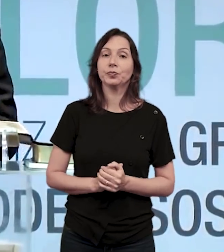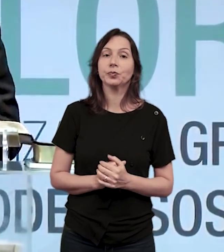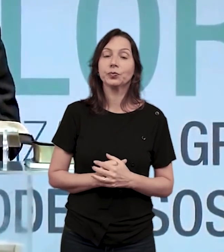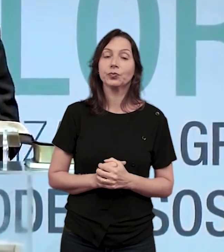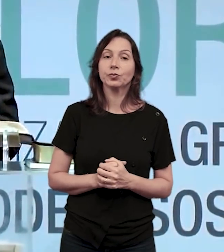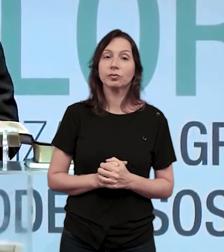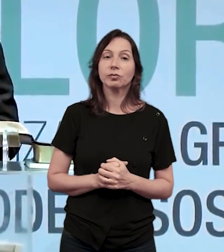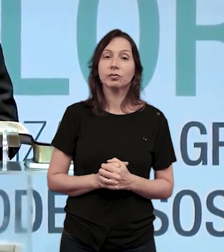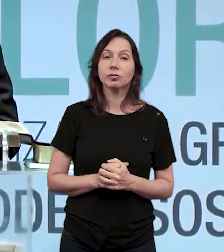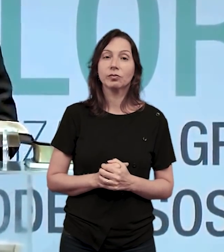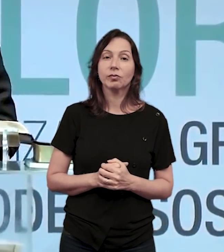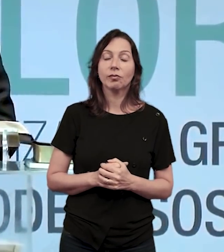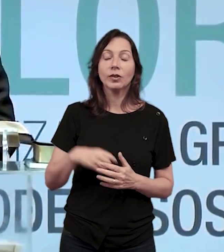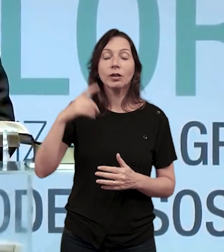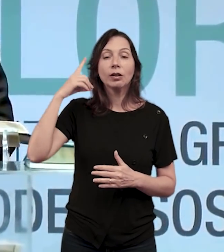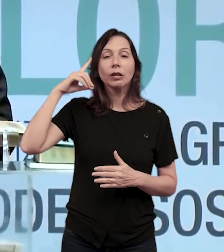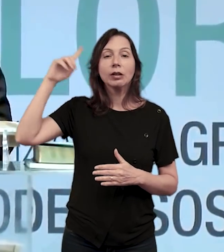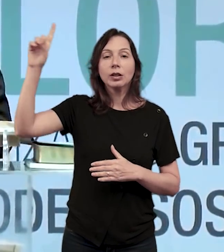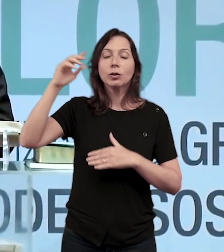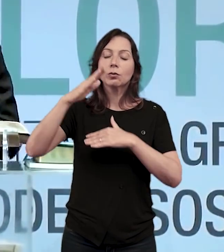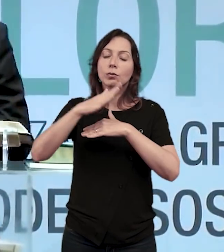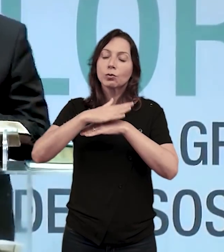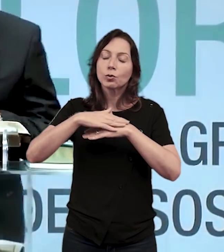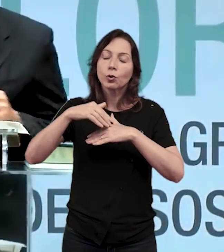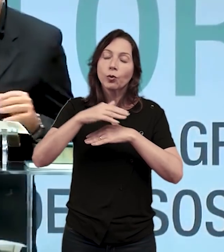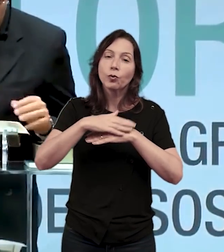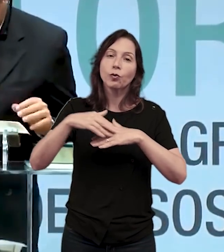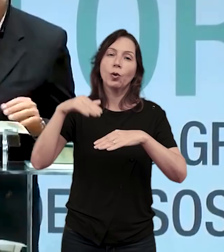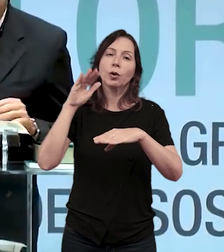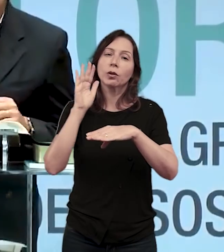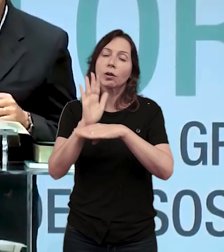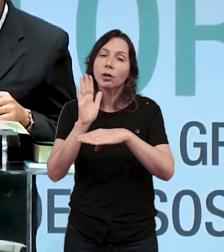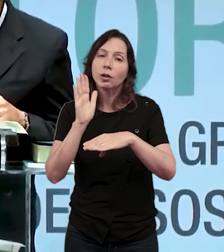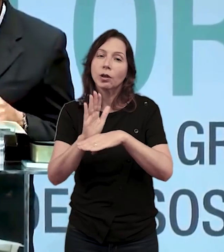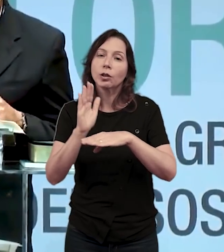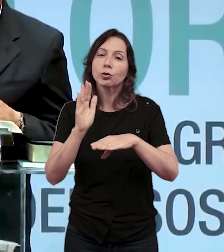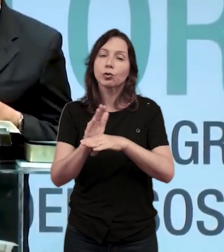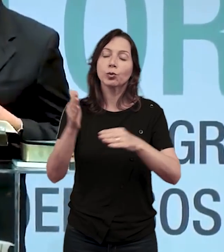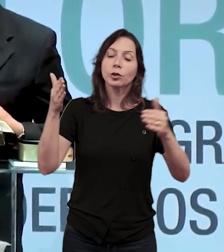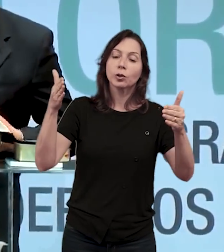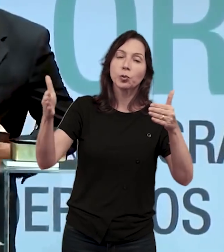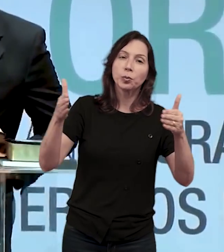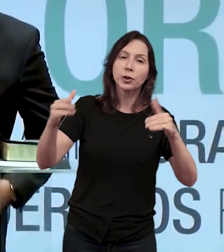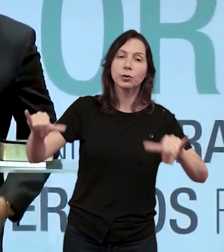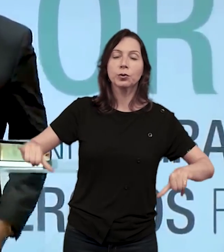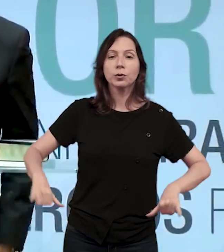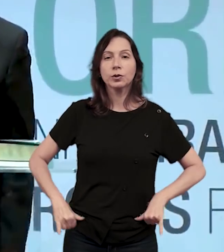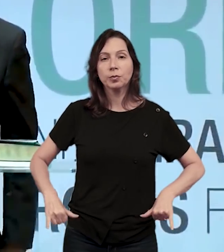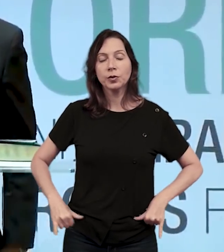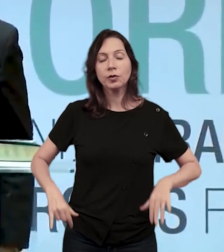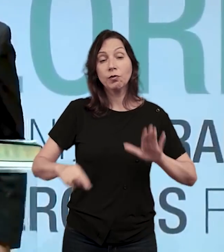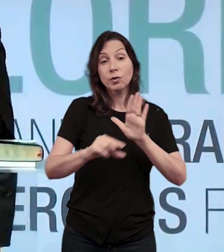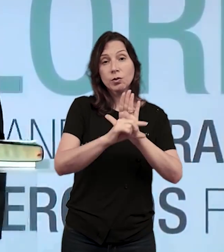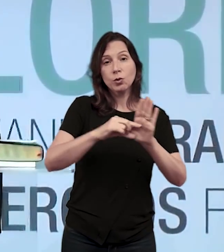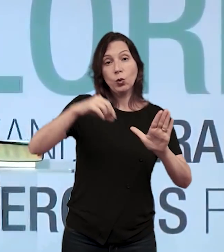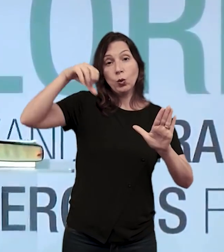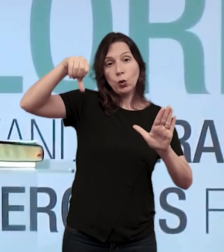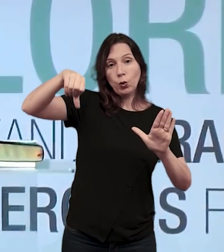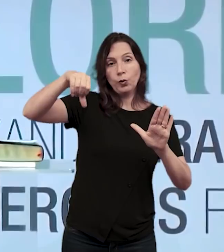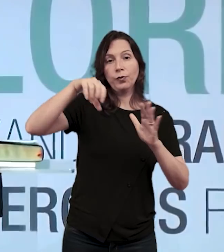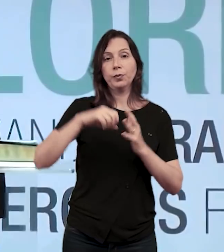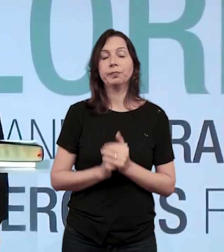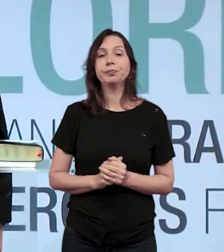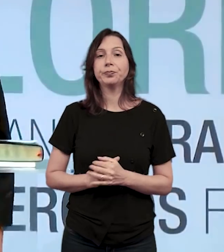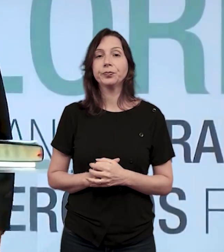Deus nos assiste e nos conforta em nosso sofrimento. Olha comigo, versículo 9, por